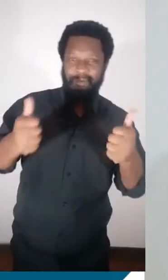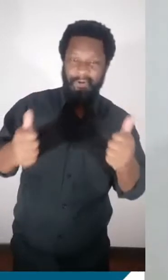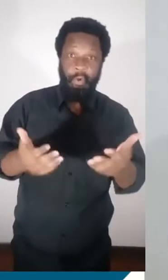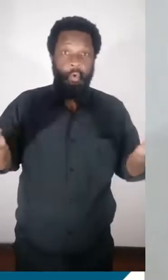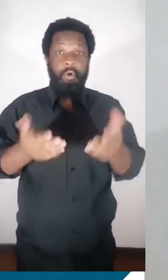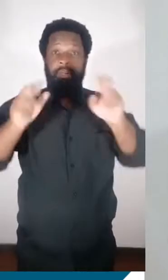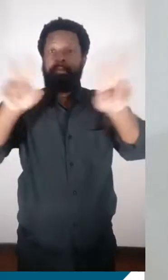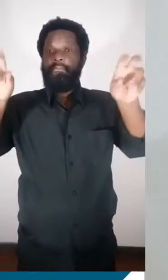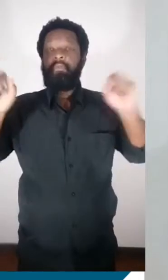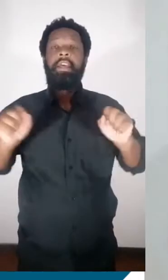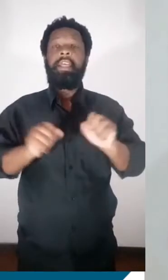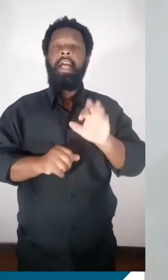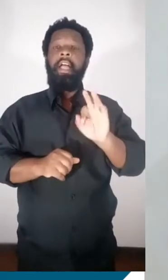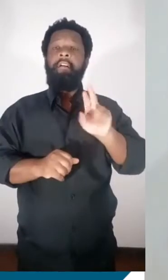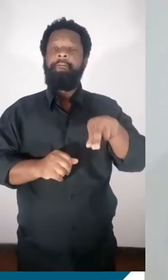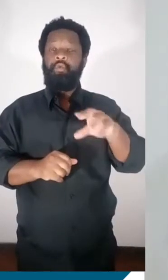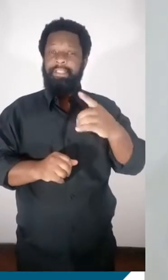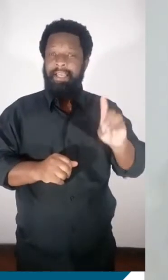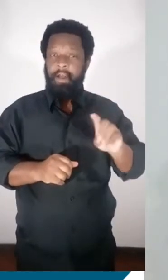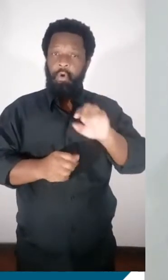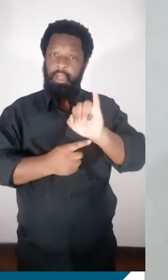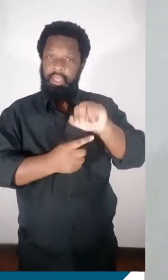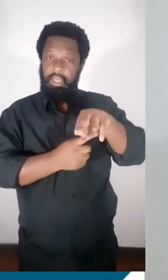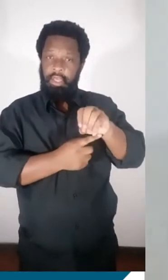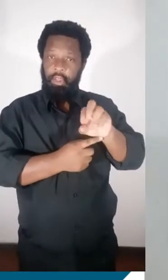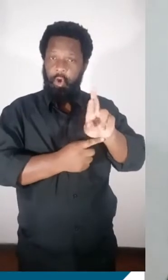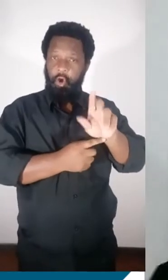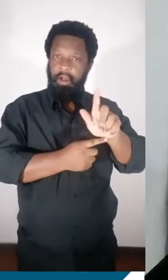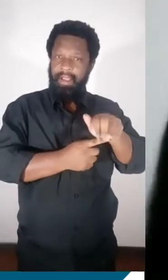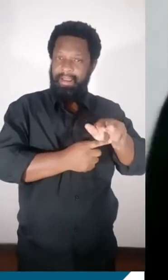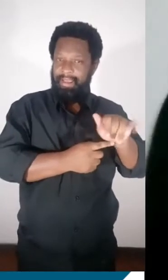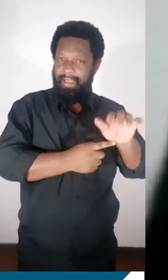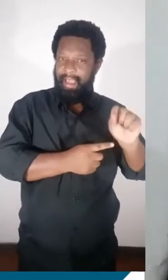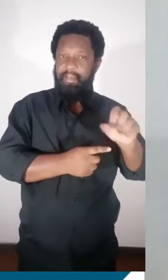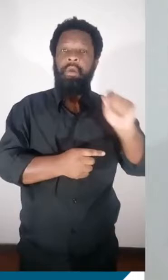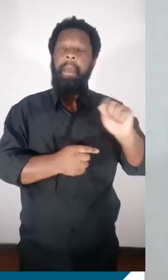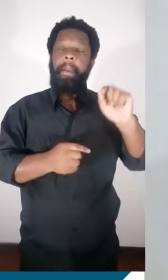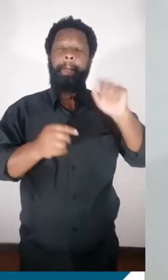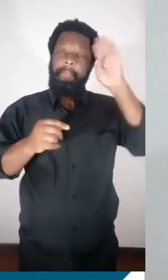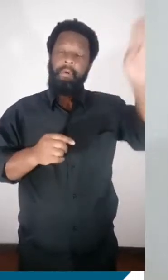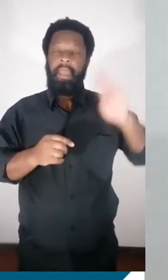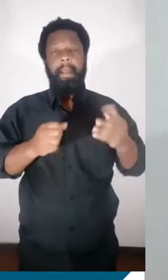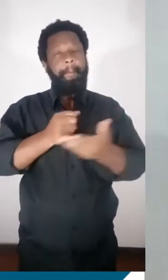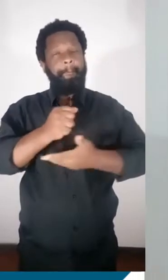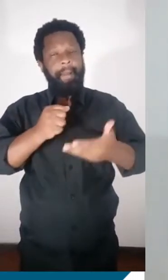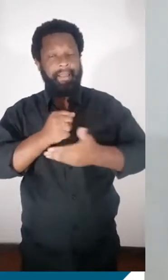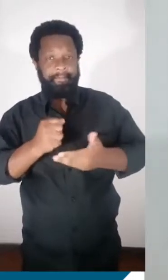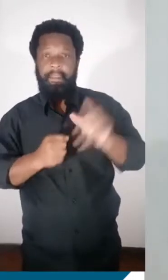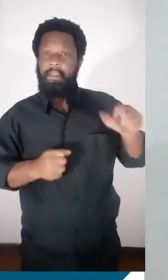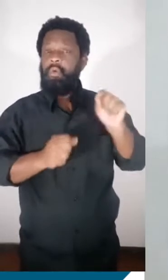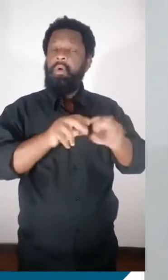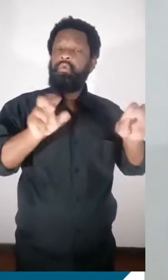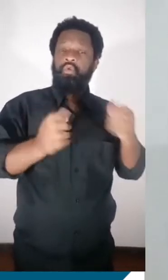pessoal, tudo bem? Hoje nós vamos falar sobre as funções inorgânicas, mais especificamente sobre as bases ou hidróxidos. A química inorgânica é